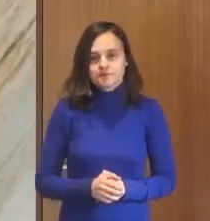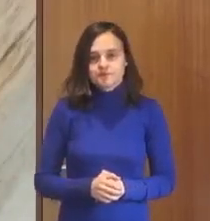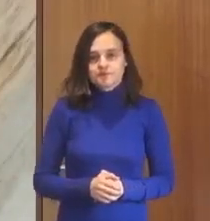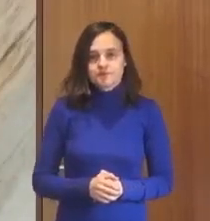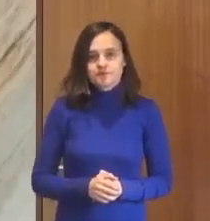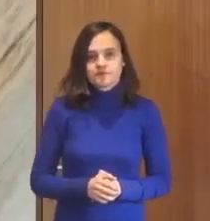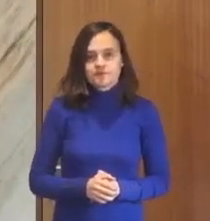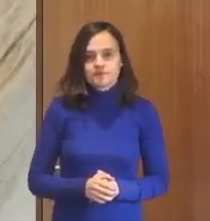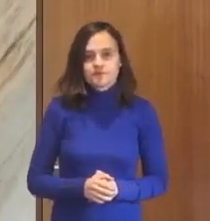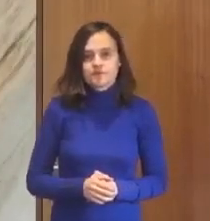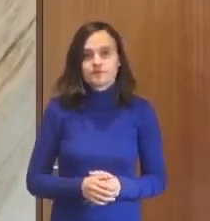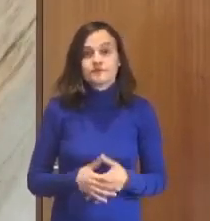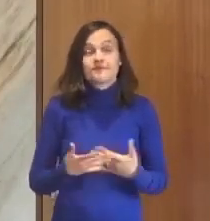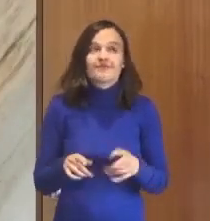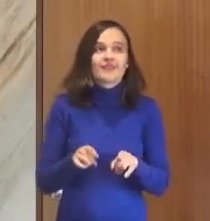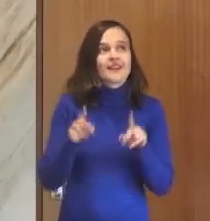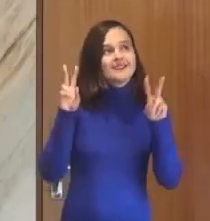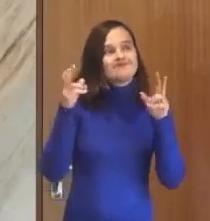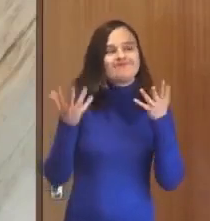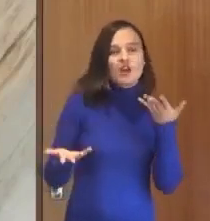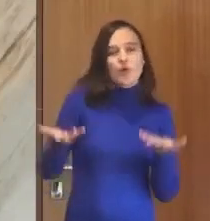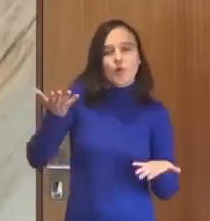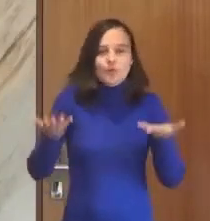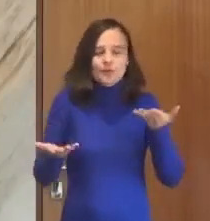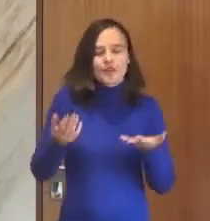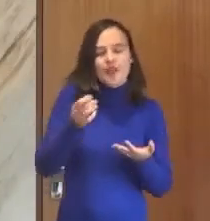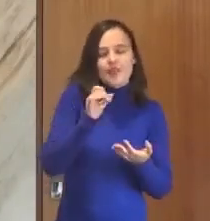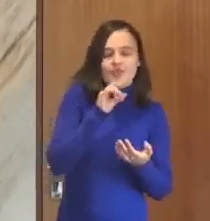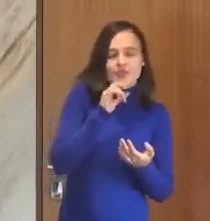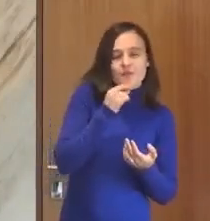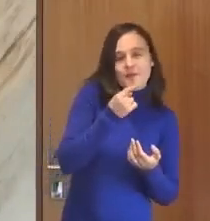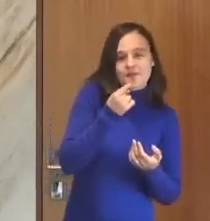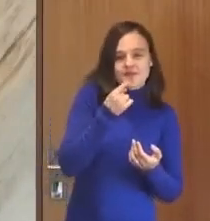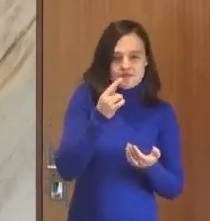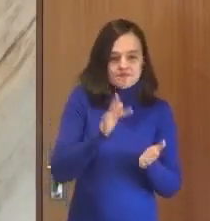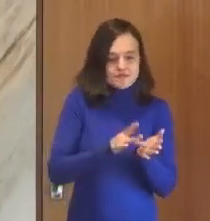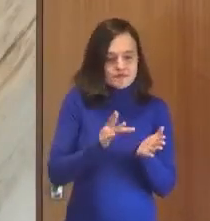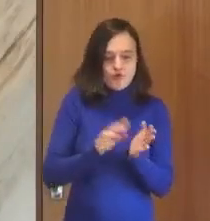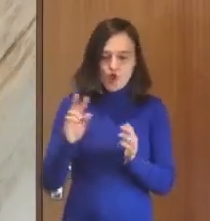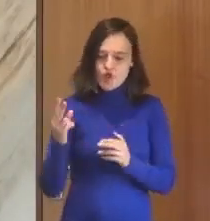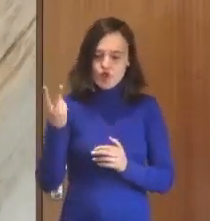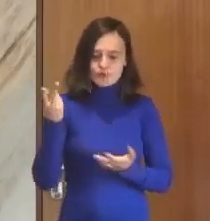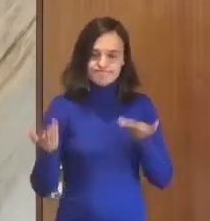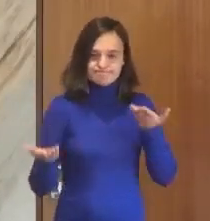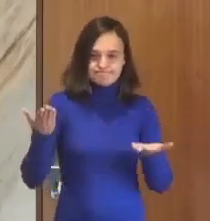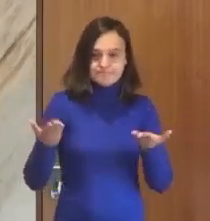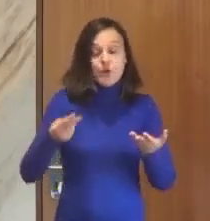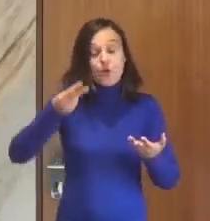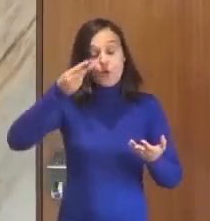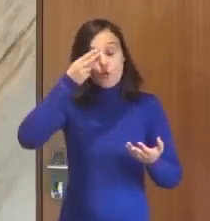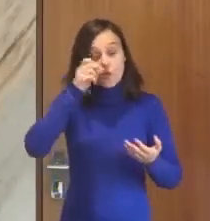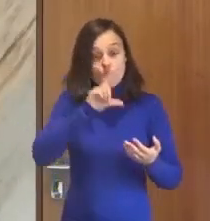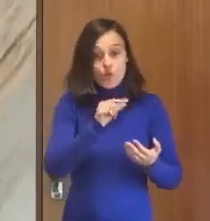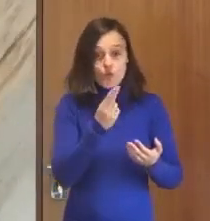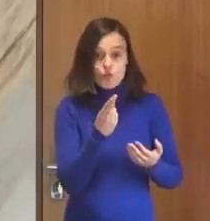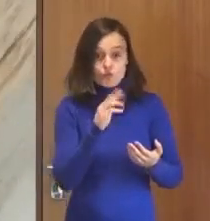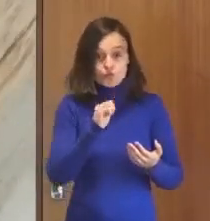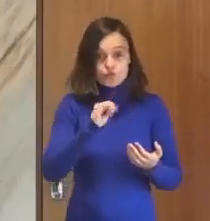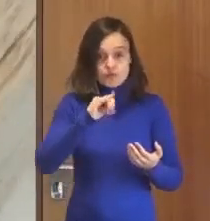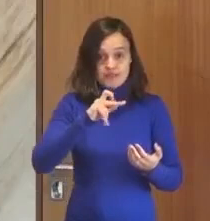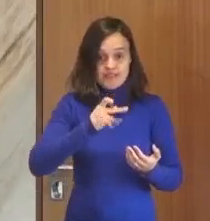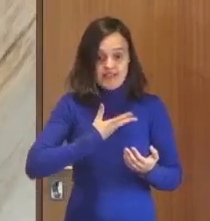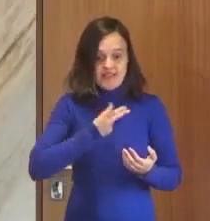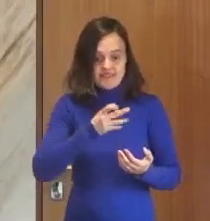Em modo de comparação, para percebermos a dimensão das duas obras, os Lusíadas são compostos por 10